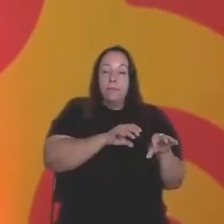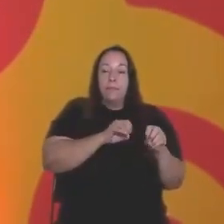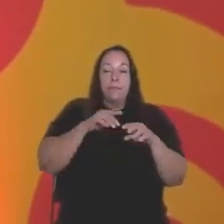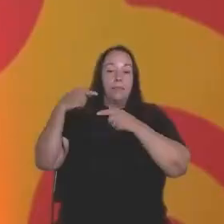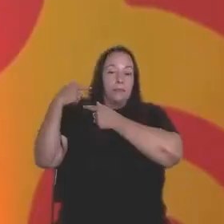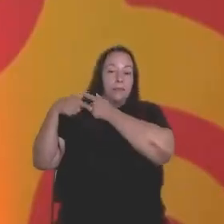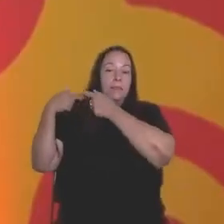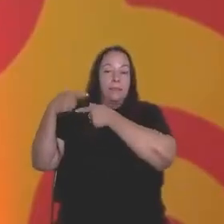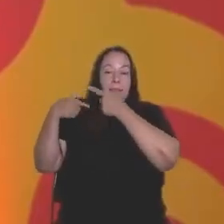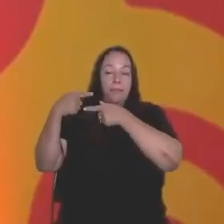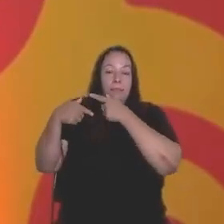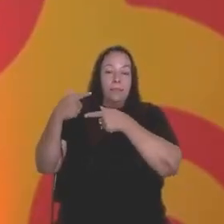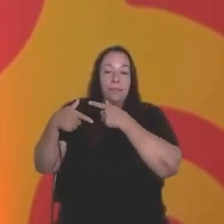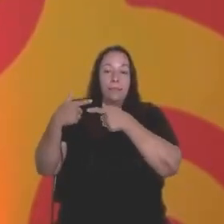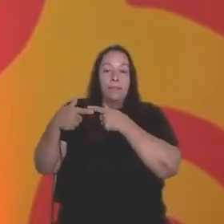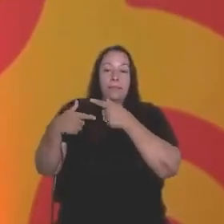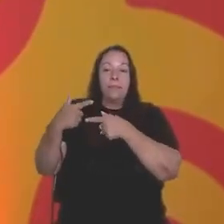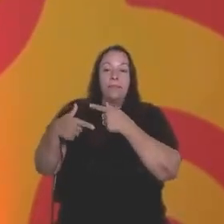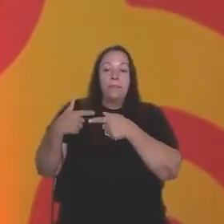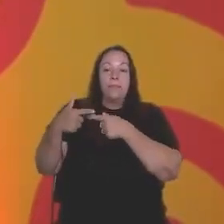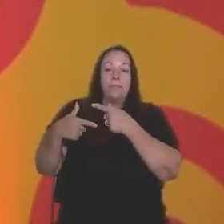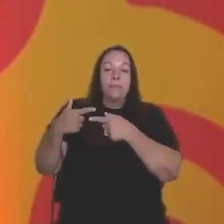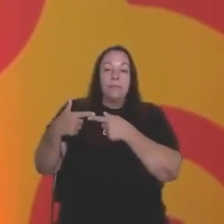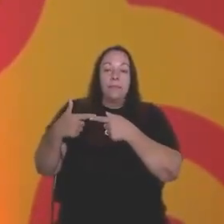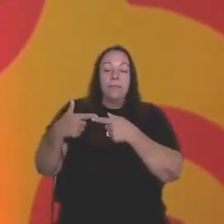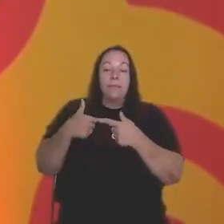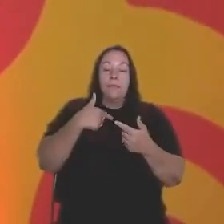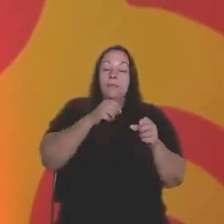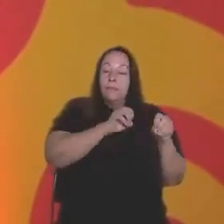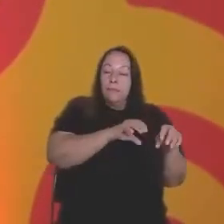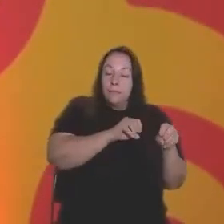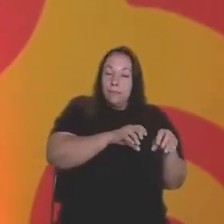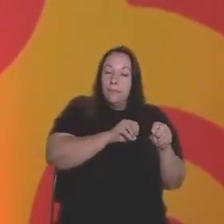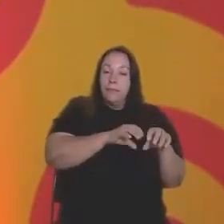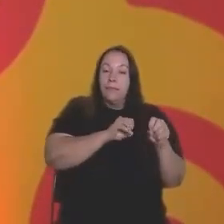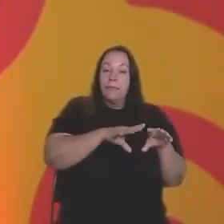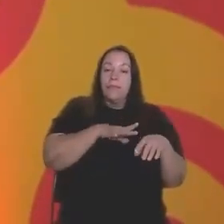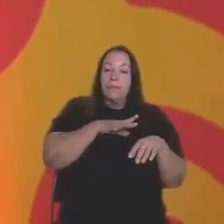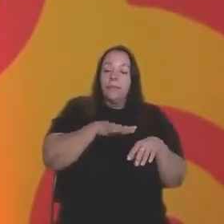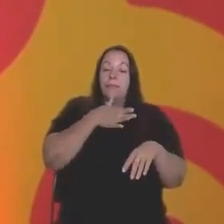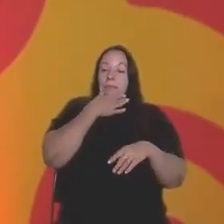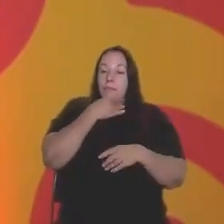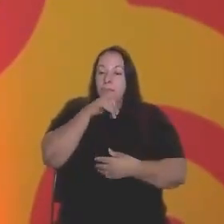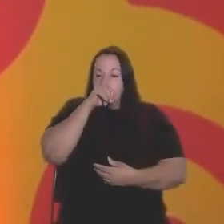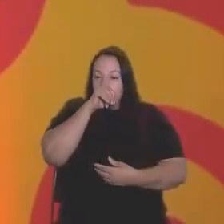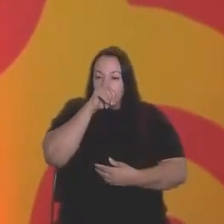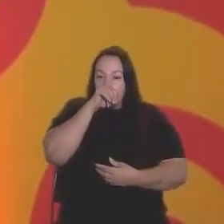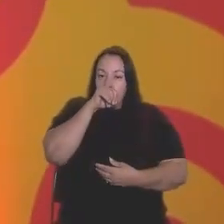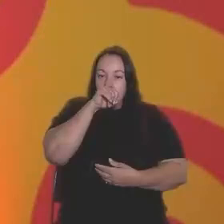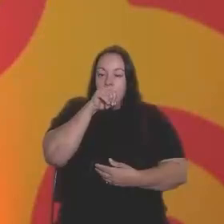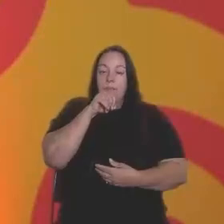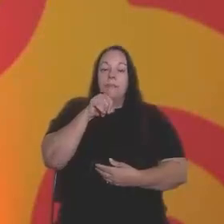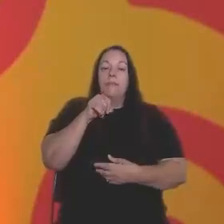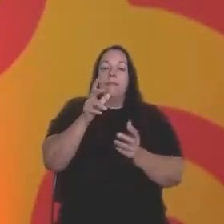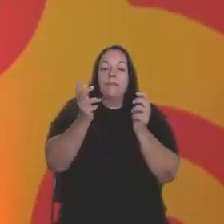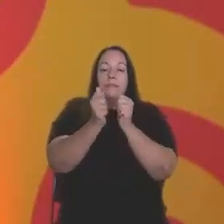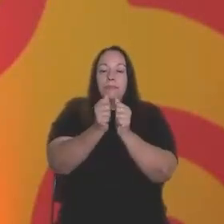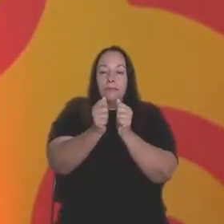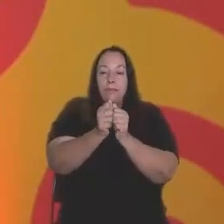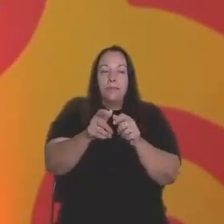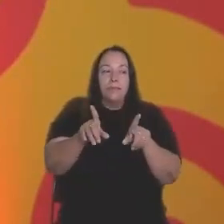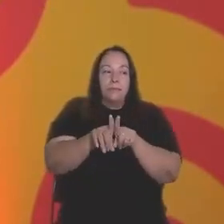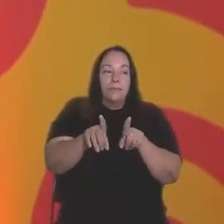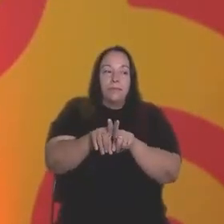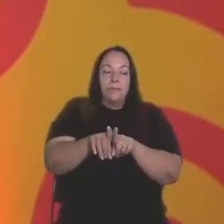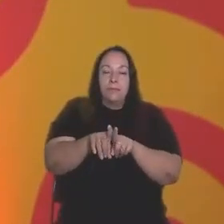dessa geração, mas, acima de tudo, faz parte de uma reeducação dessa geração de pais que está recebendo, que está participando junto ali